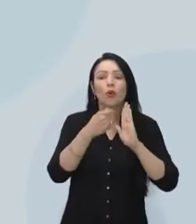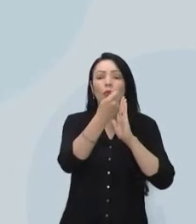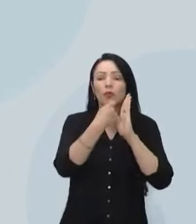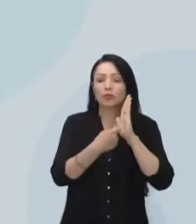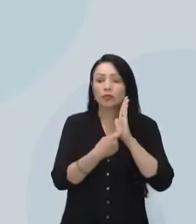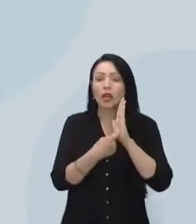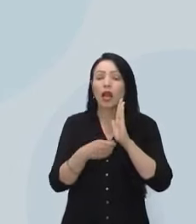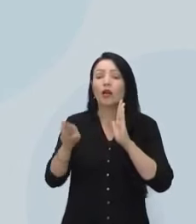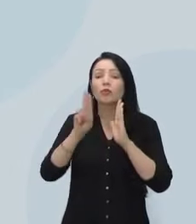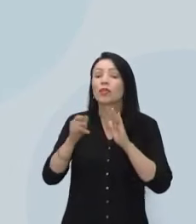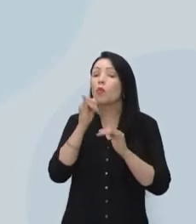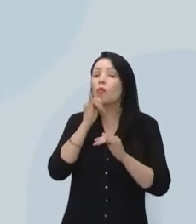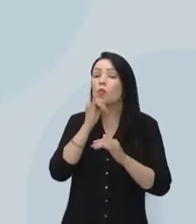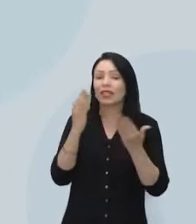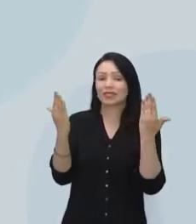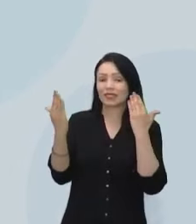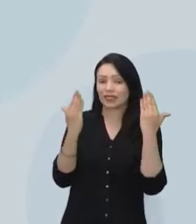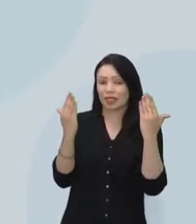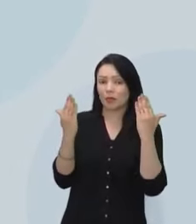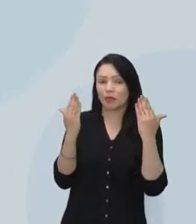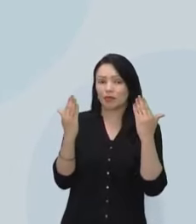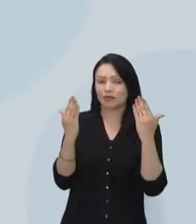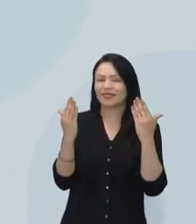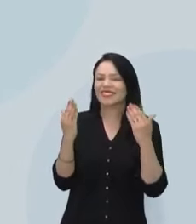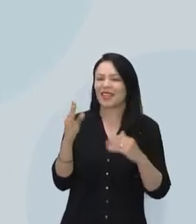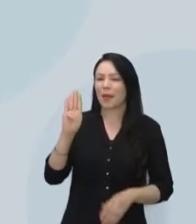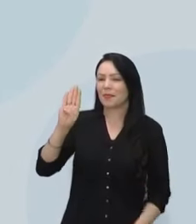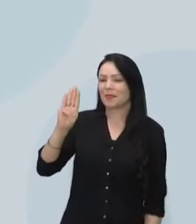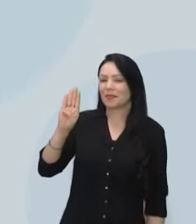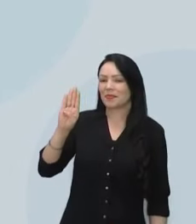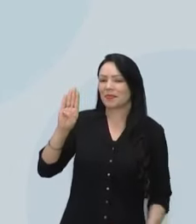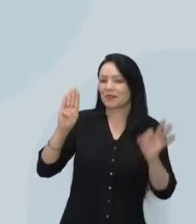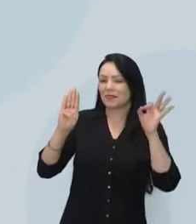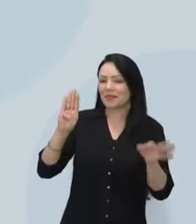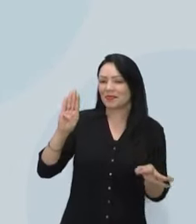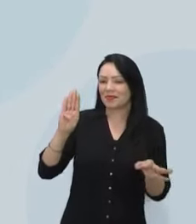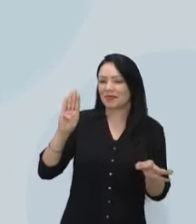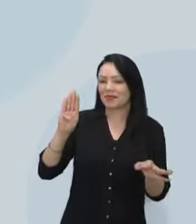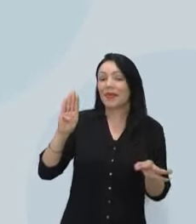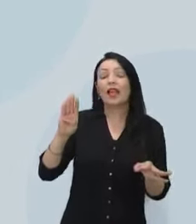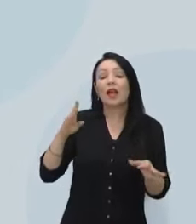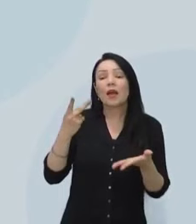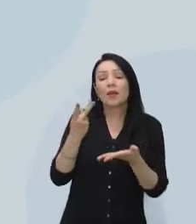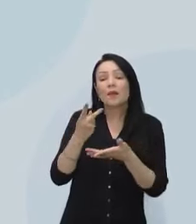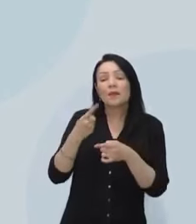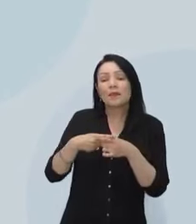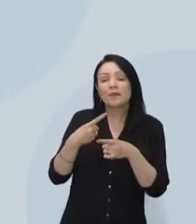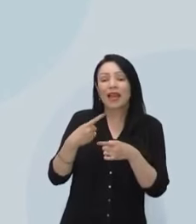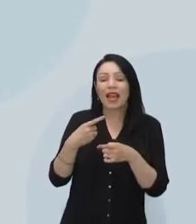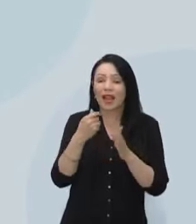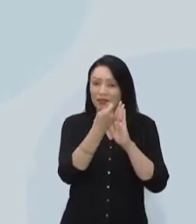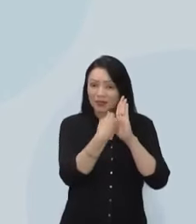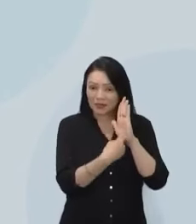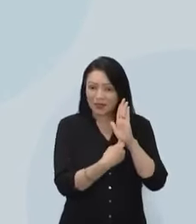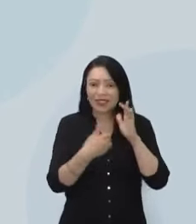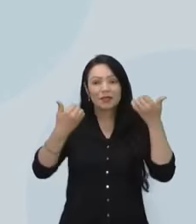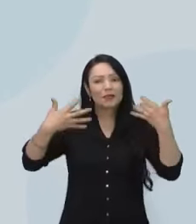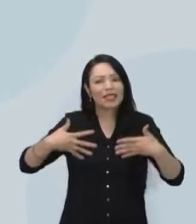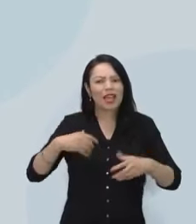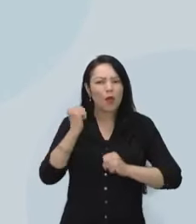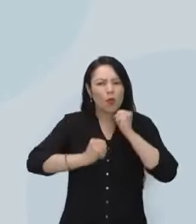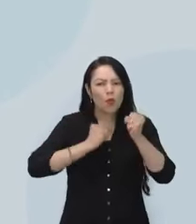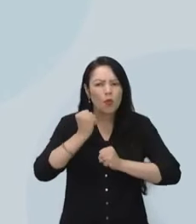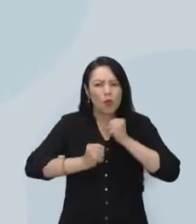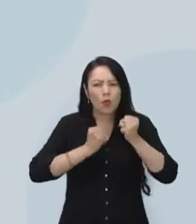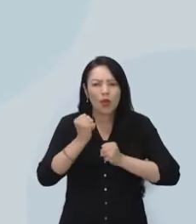usou o quê? Um exemplo. Então a resposta correta seria a B. Por quê? Porque o autor menciona o episódio do corretor